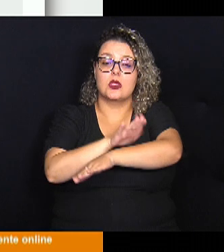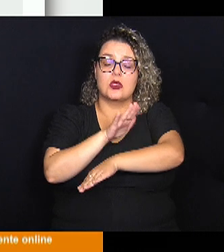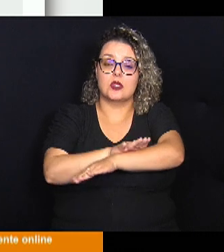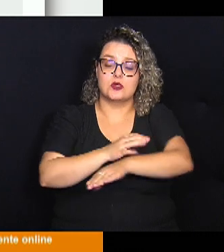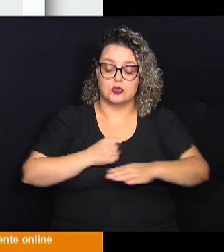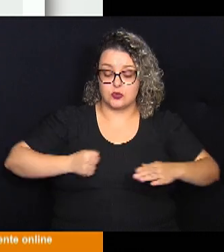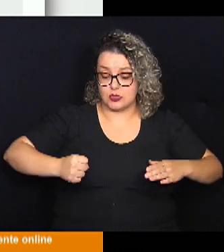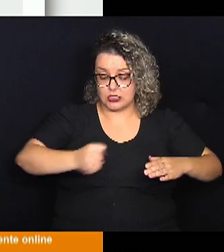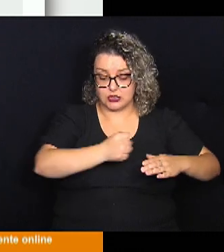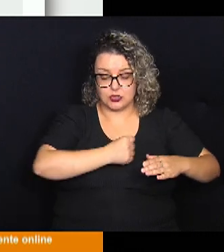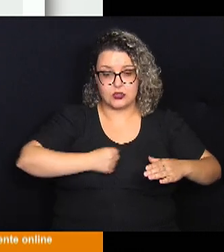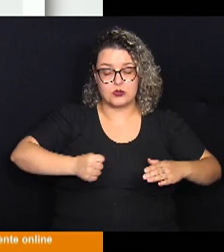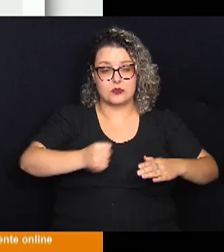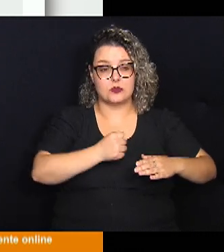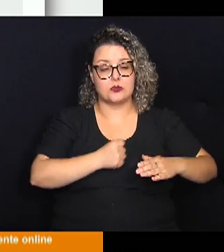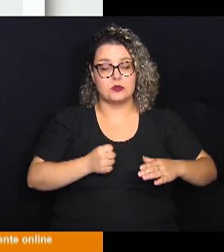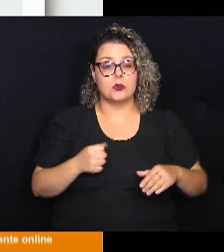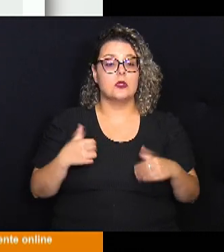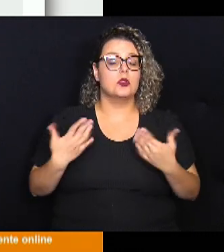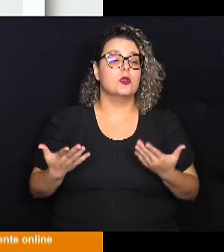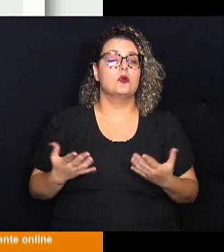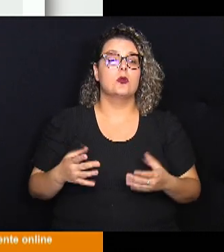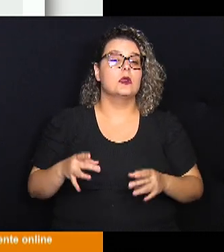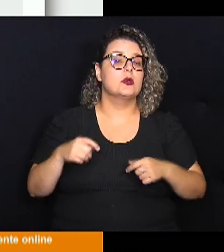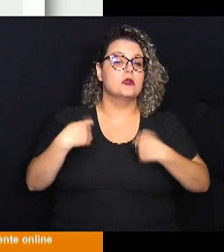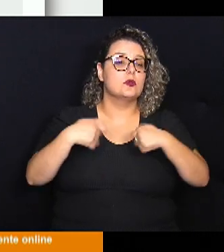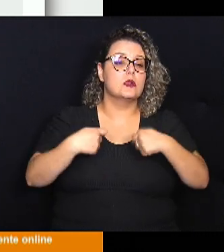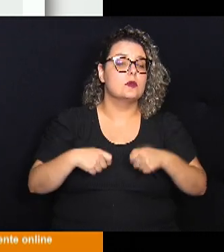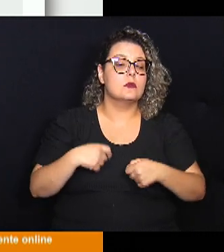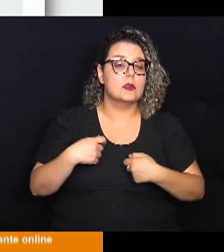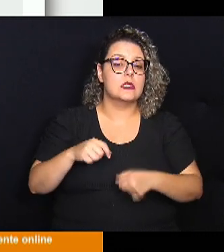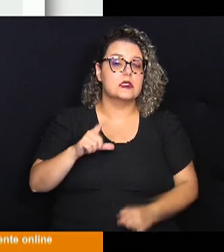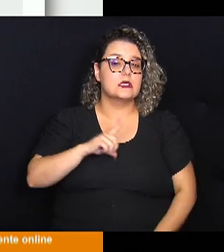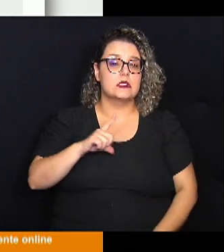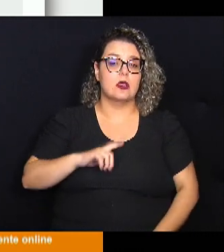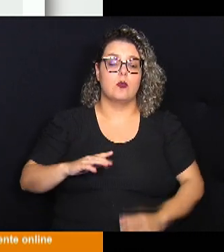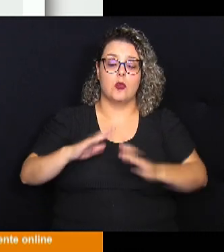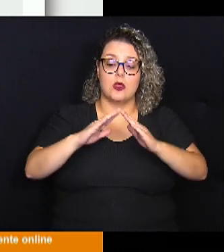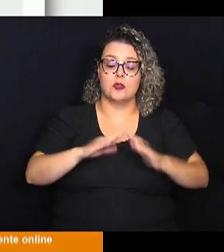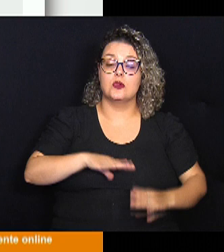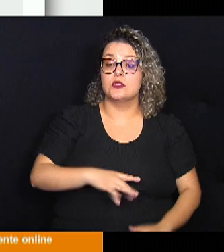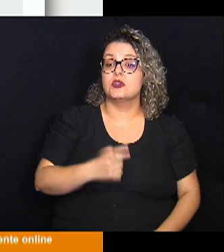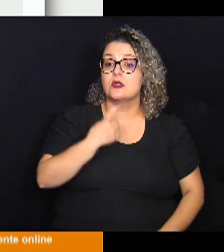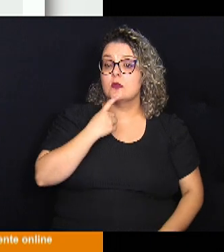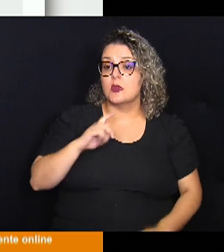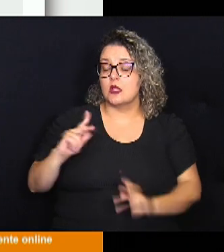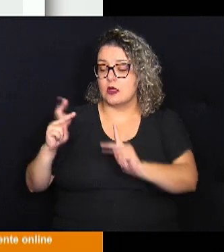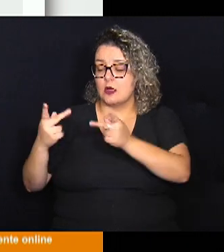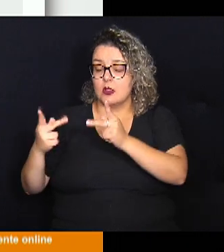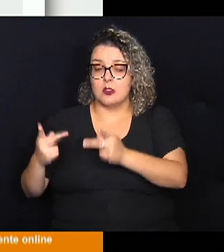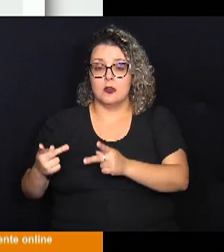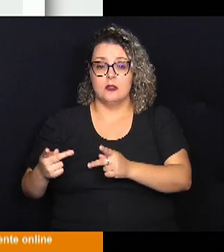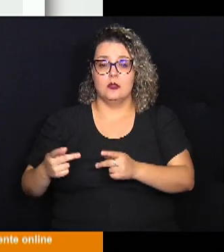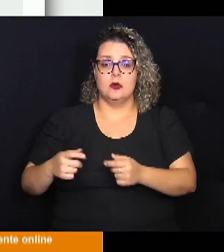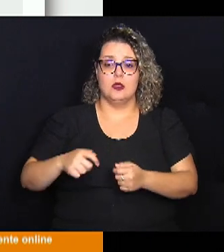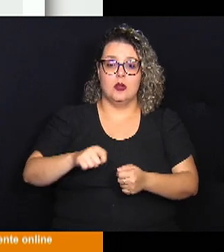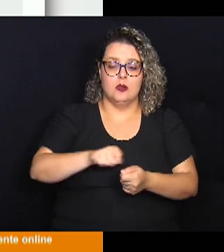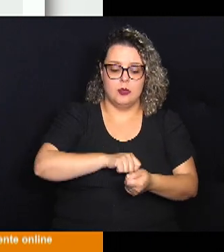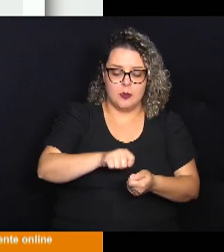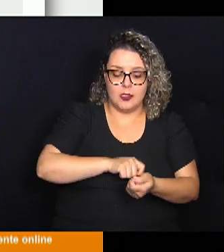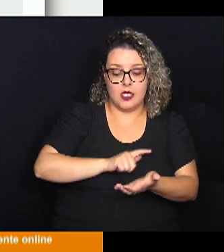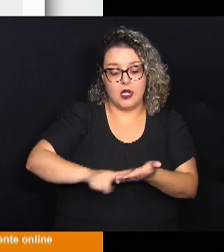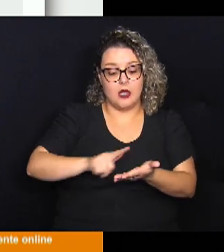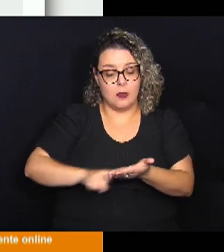cozinha. Quais são os requisitos? Moradores de Campinas e Hortolândia. O que vai fazer? Descascar, higienizar